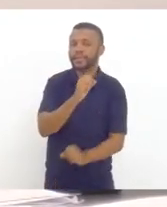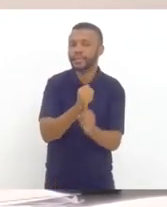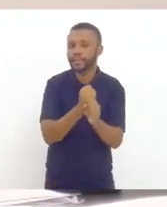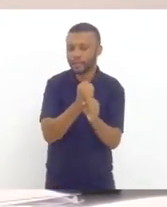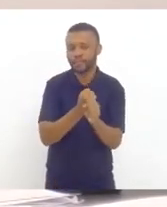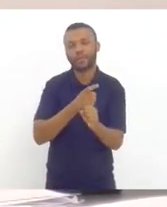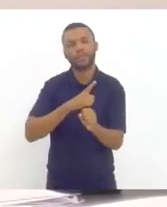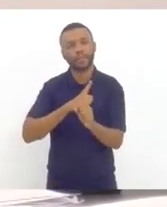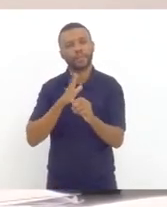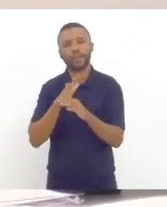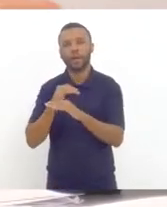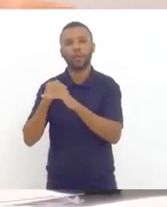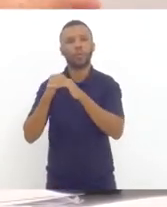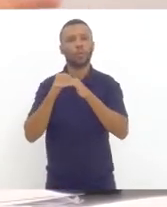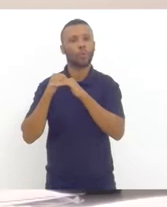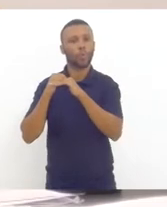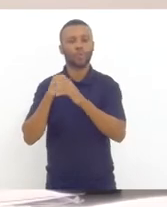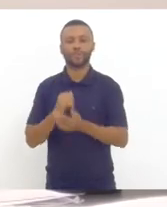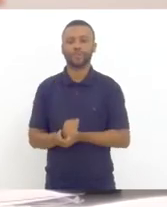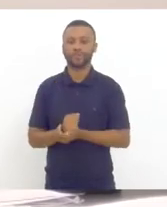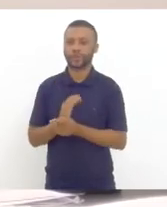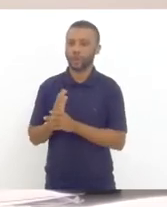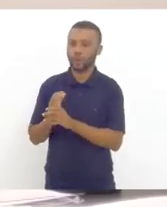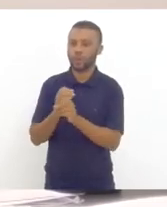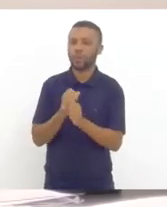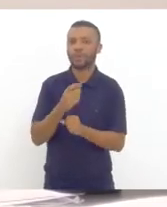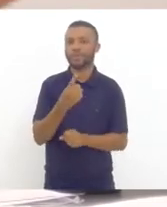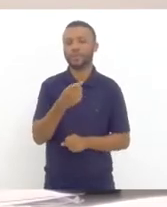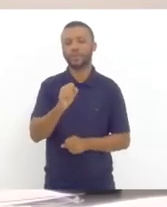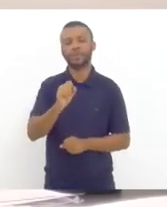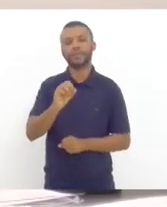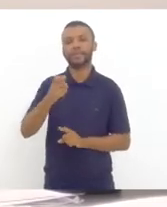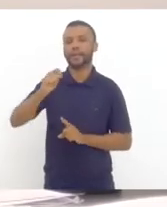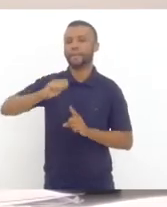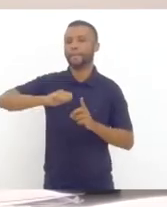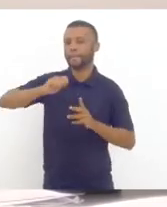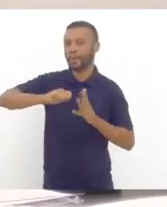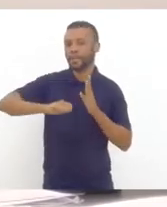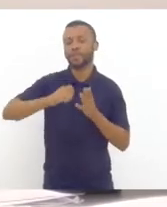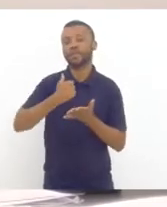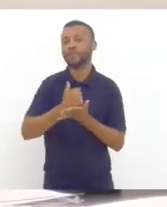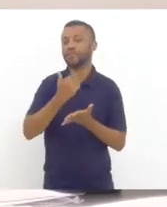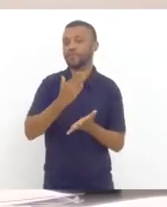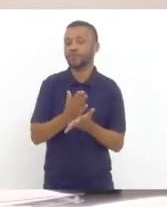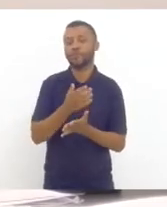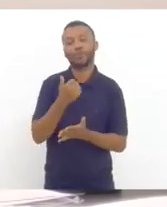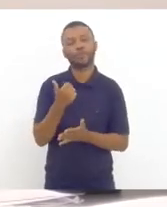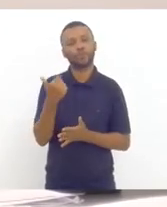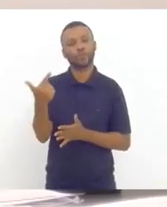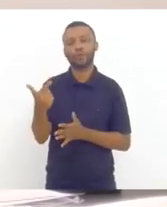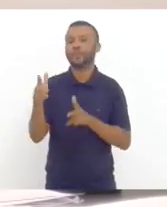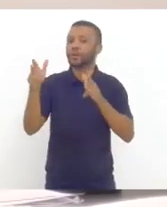modicidade. Olha lá, 180 meses dividido por 12 dá 15 anos, né, Ferreirinha?